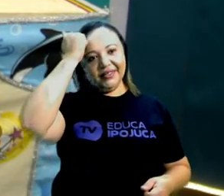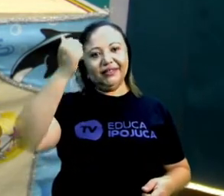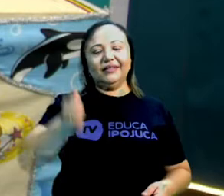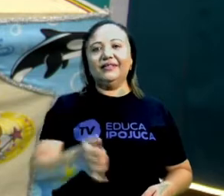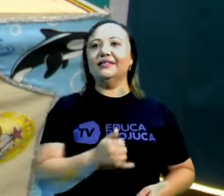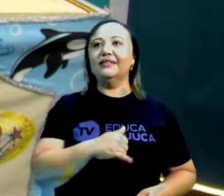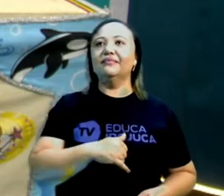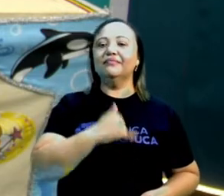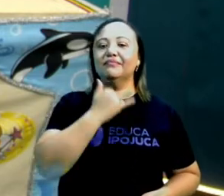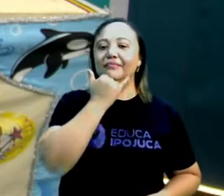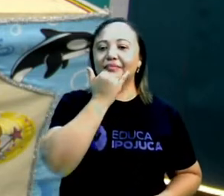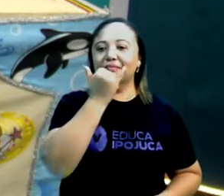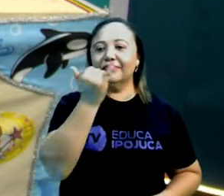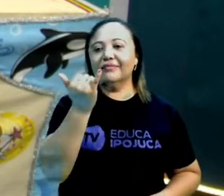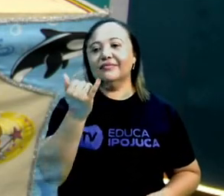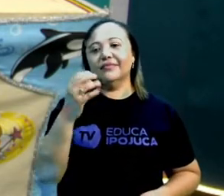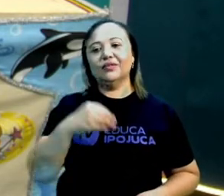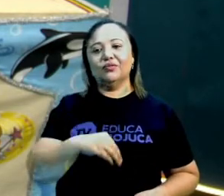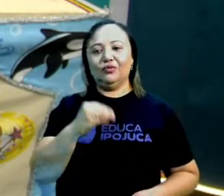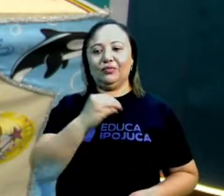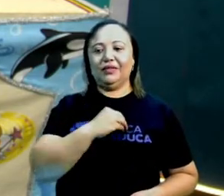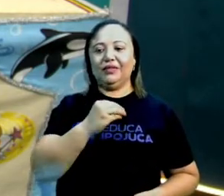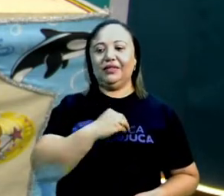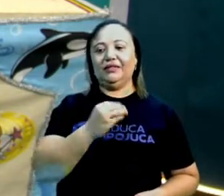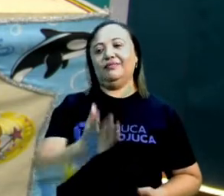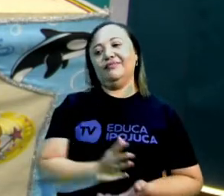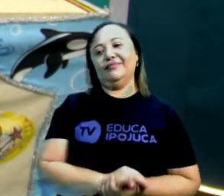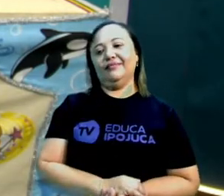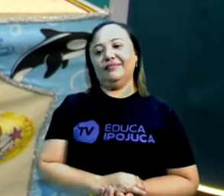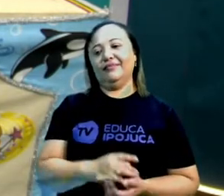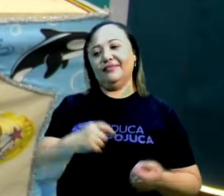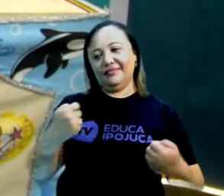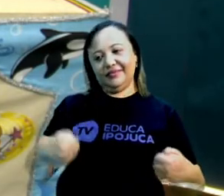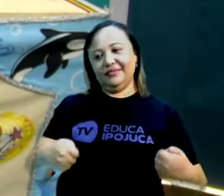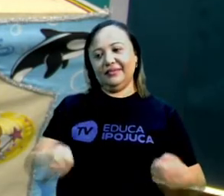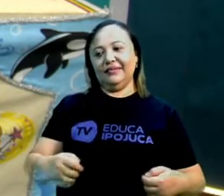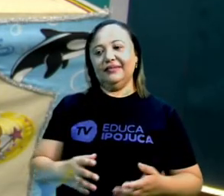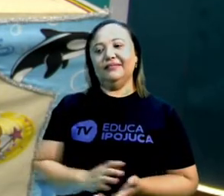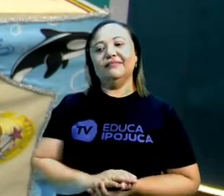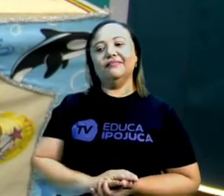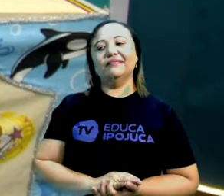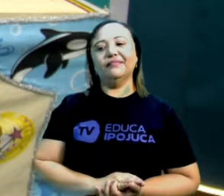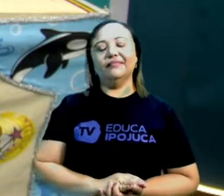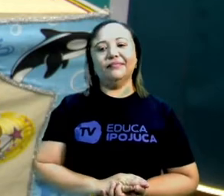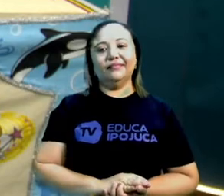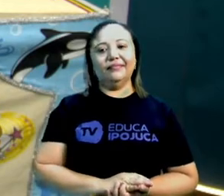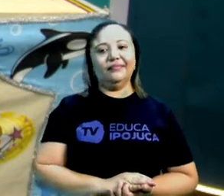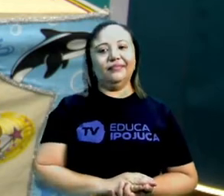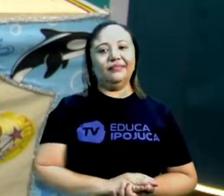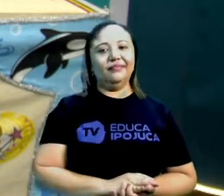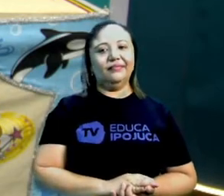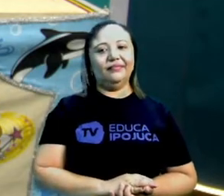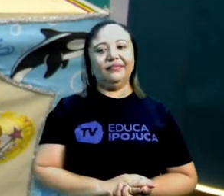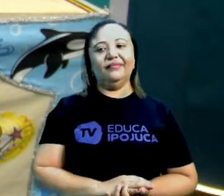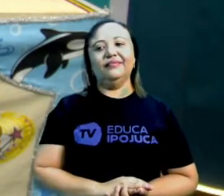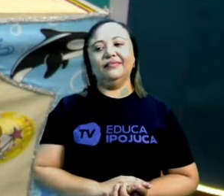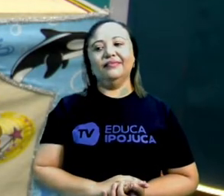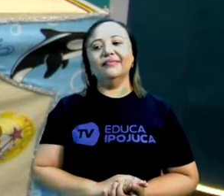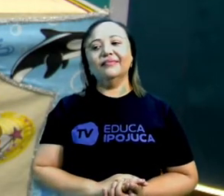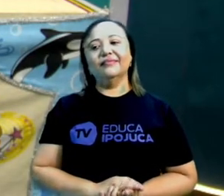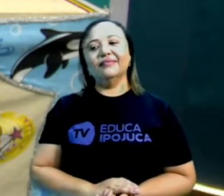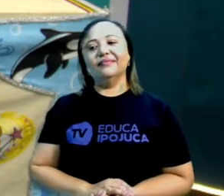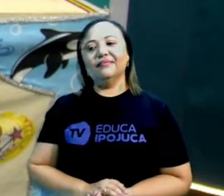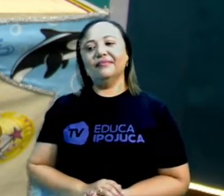nossos pecados. Agora confessar pra Deus, né? E se arrepender de todo o coração. Tá certo? Tá certo. Não precisa se vestir de saco,